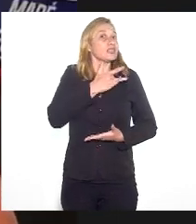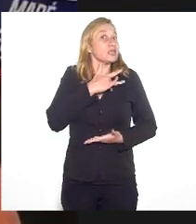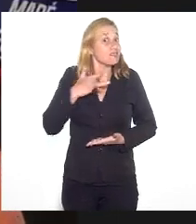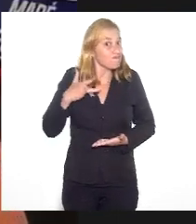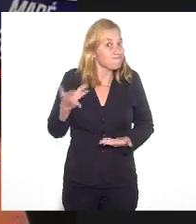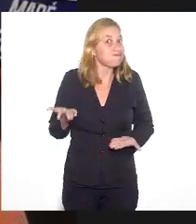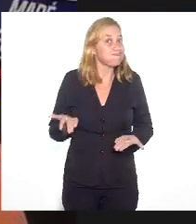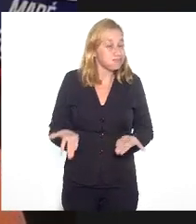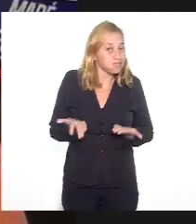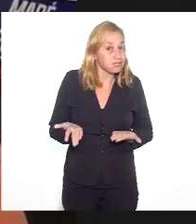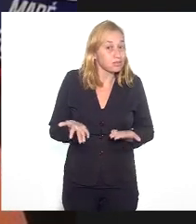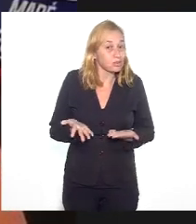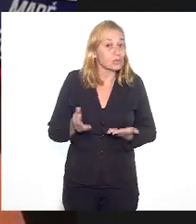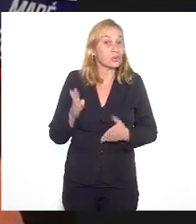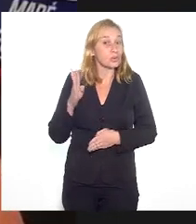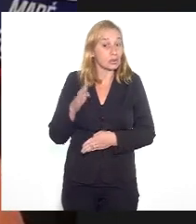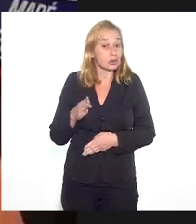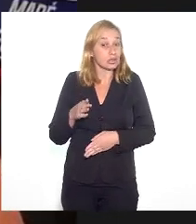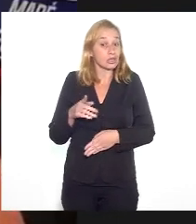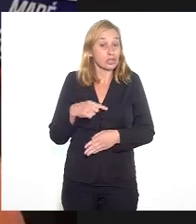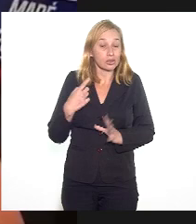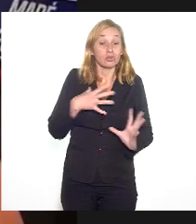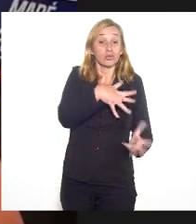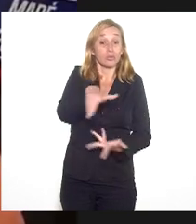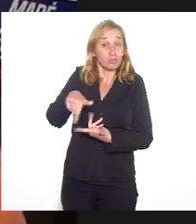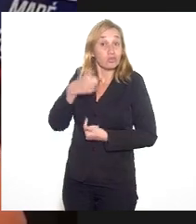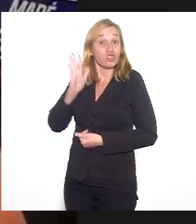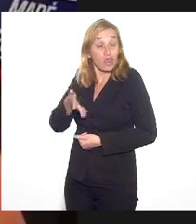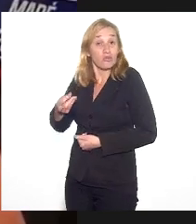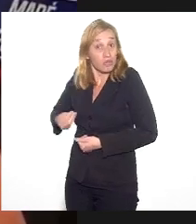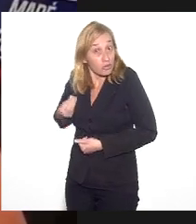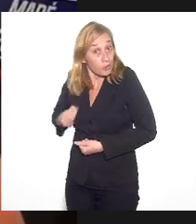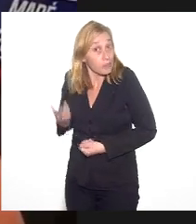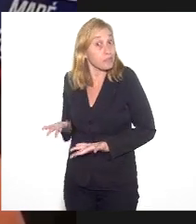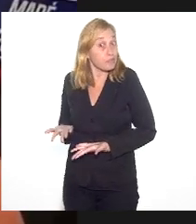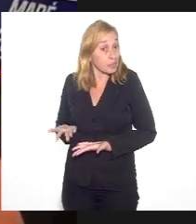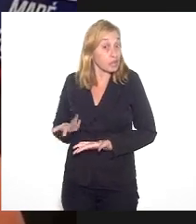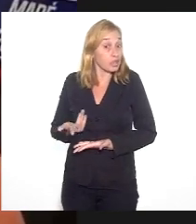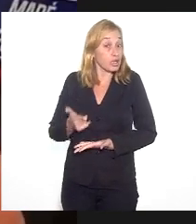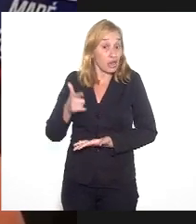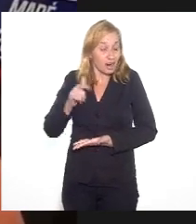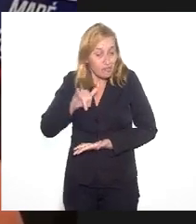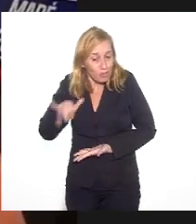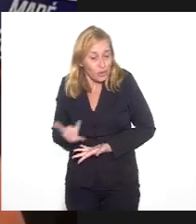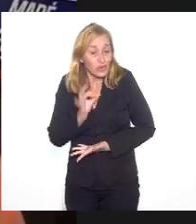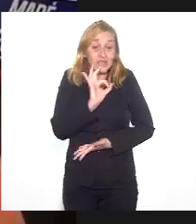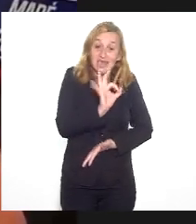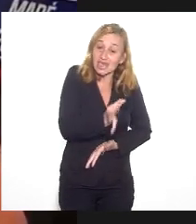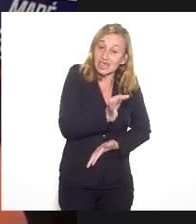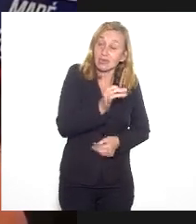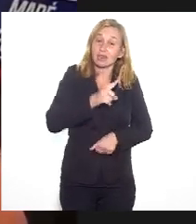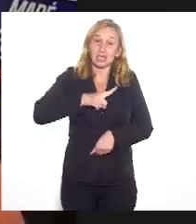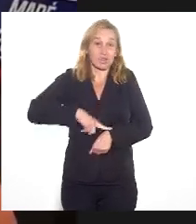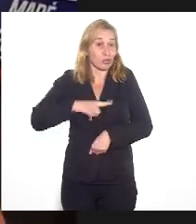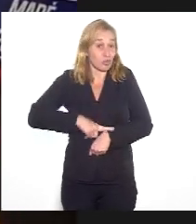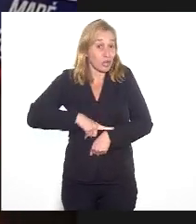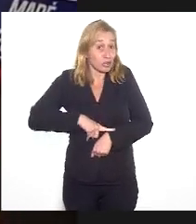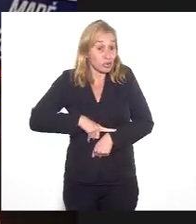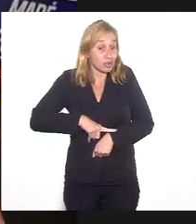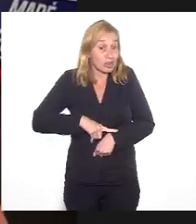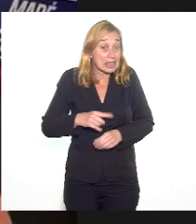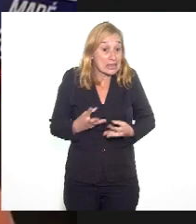sanitária que o nosso planeta já viveu, e ele aproveitou exatamente nesse momento